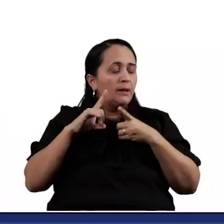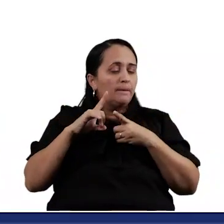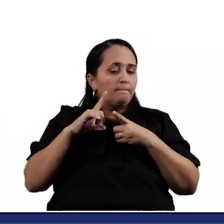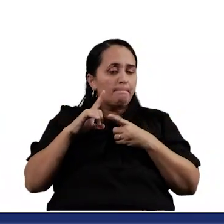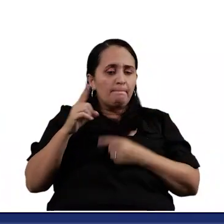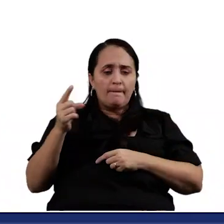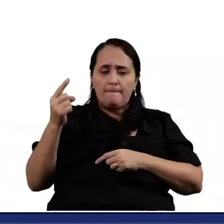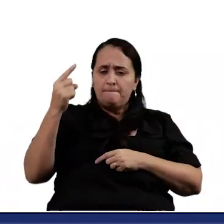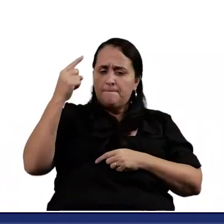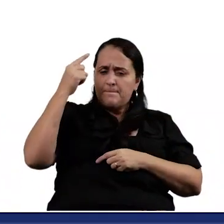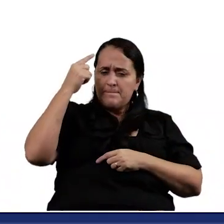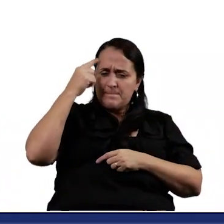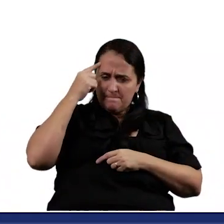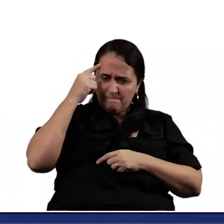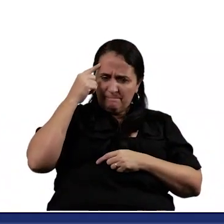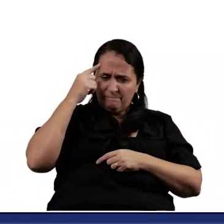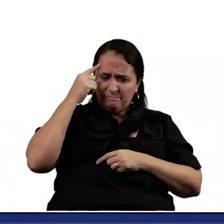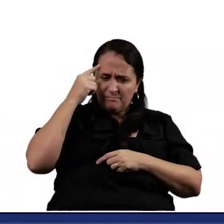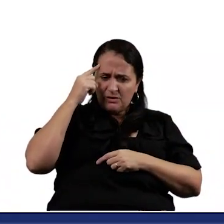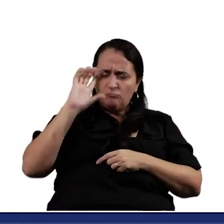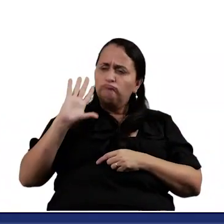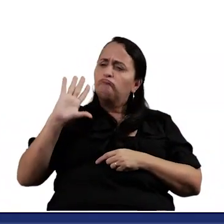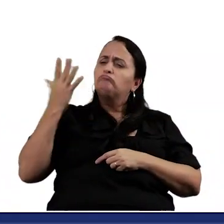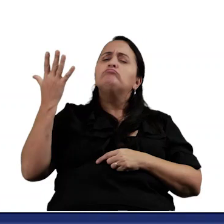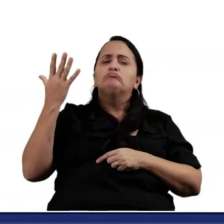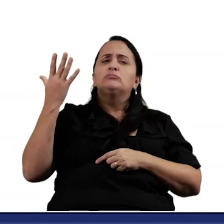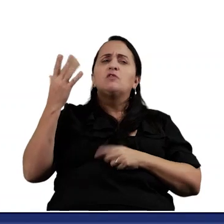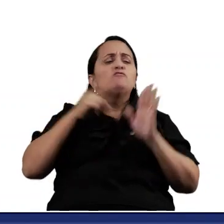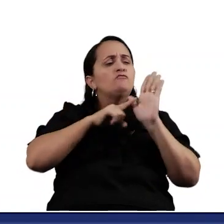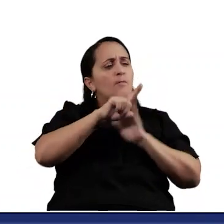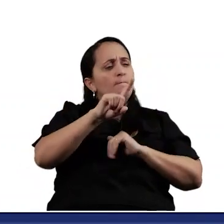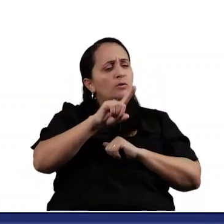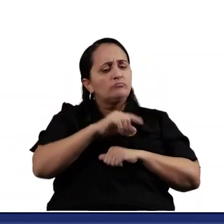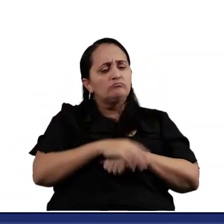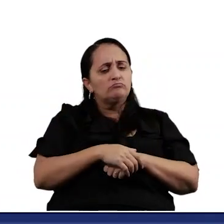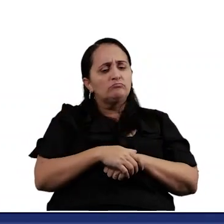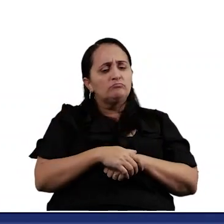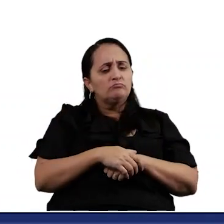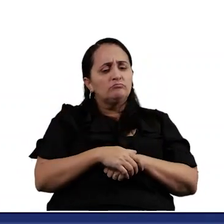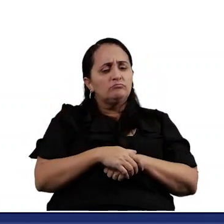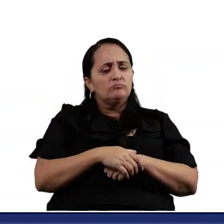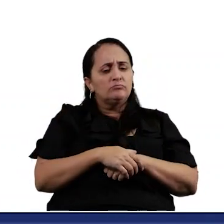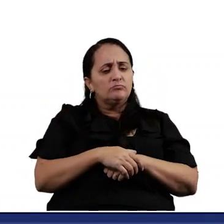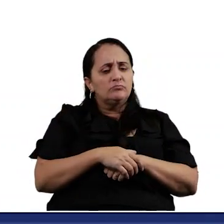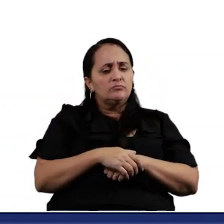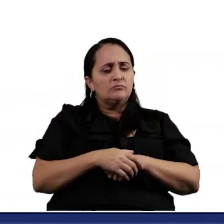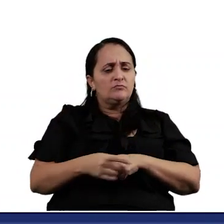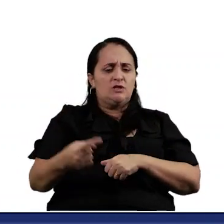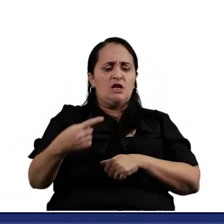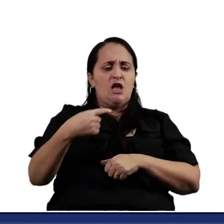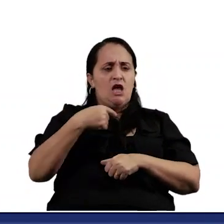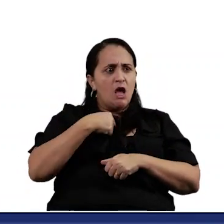a questão de uma vez por todas e disse eu mais